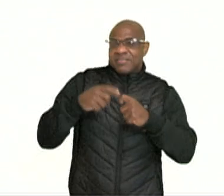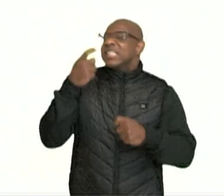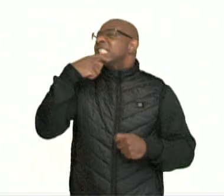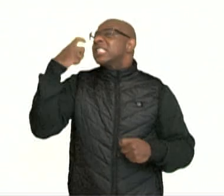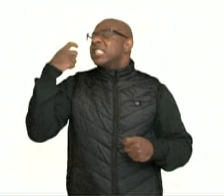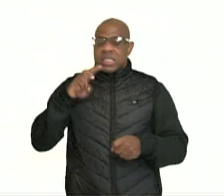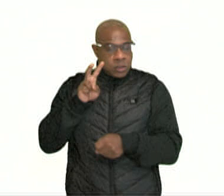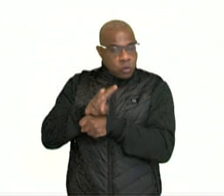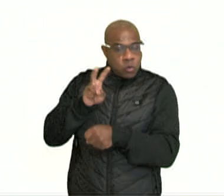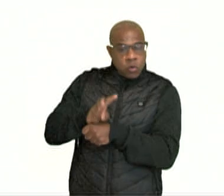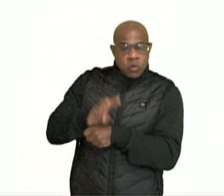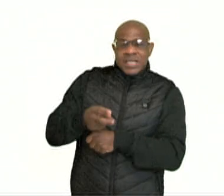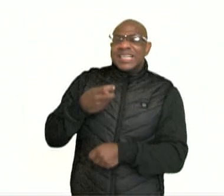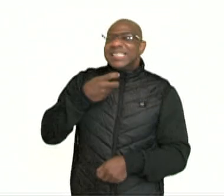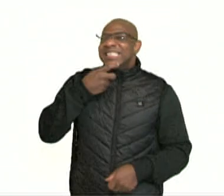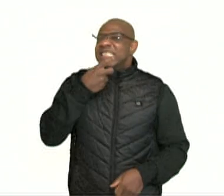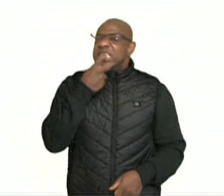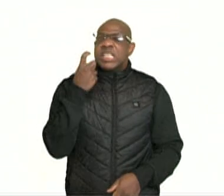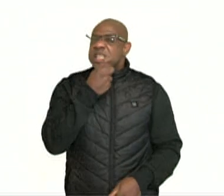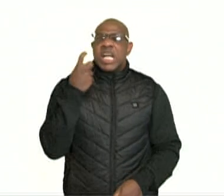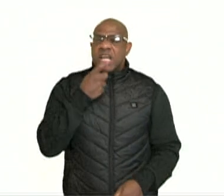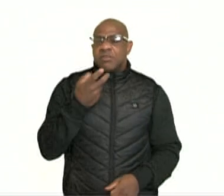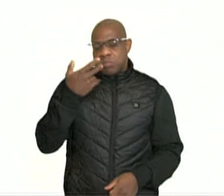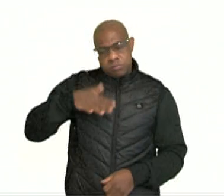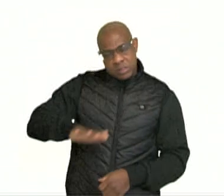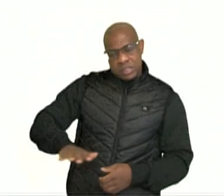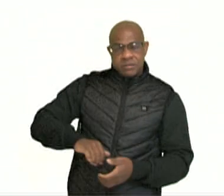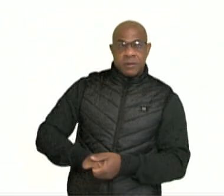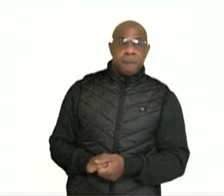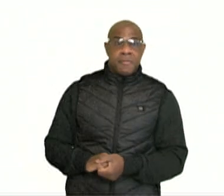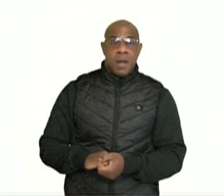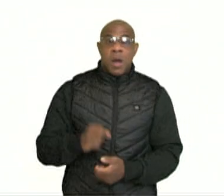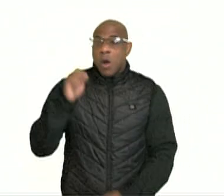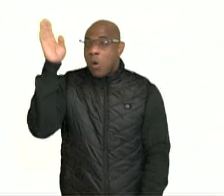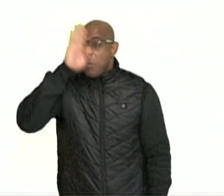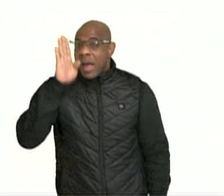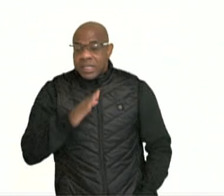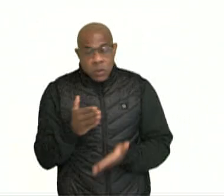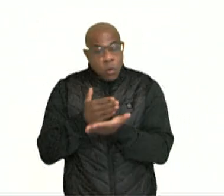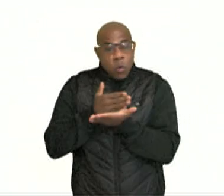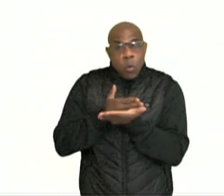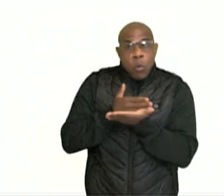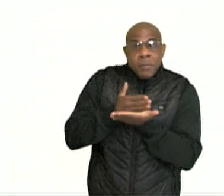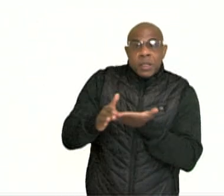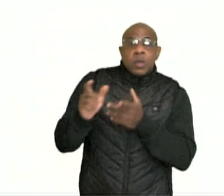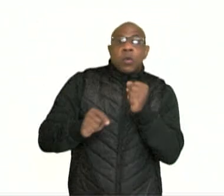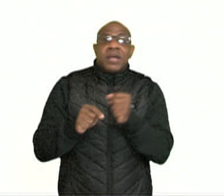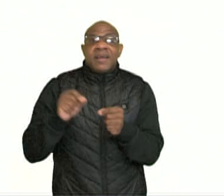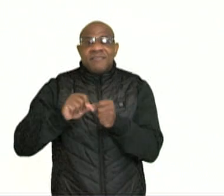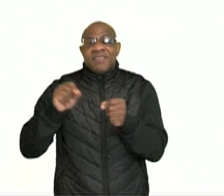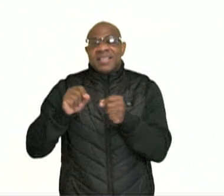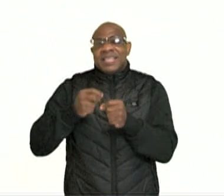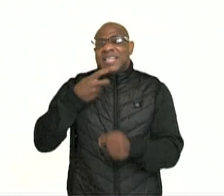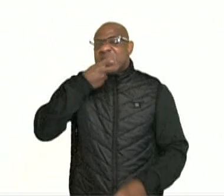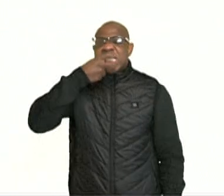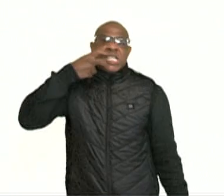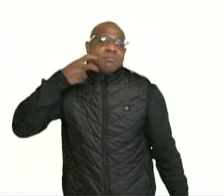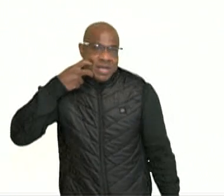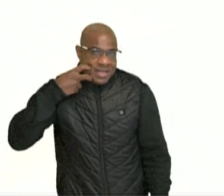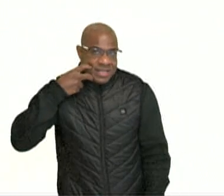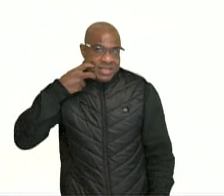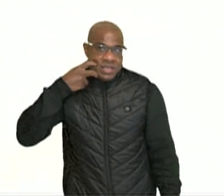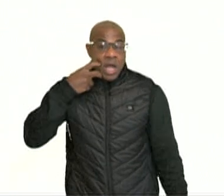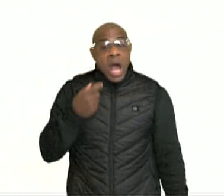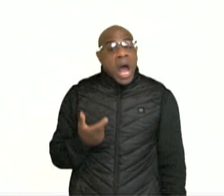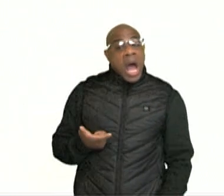infantil. O Brasil começou a produzir aparelhos, o que os tornou mais baratos. Antes, eles vinham de